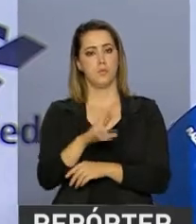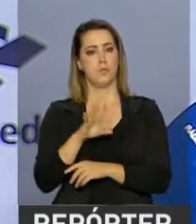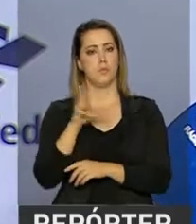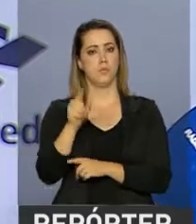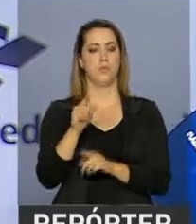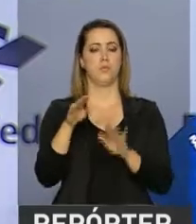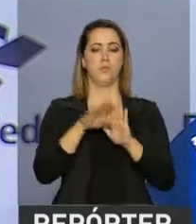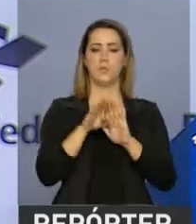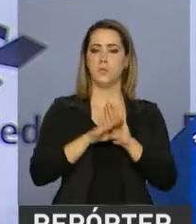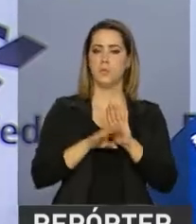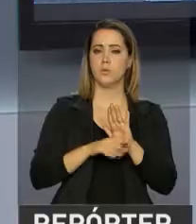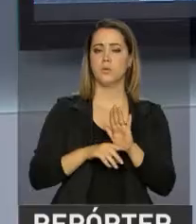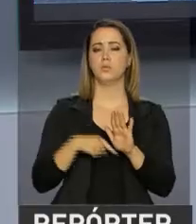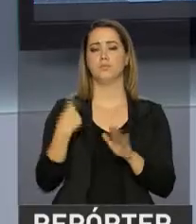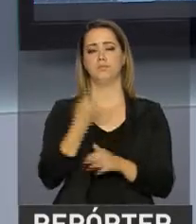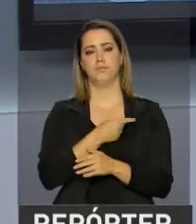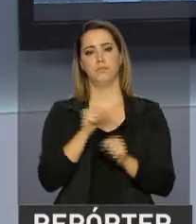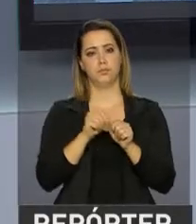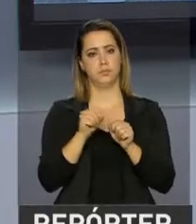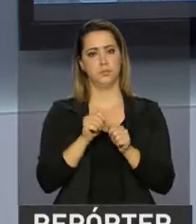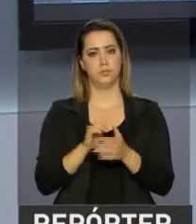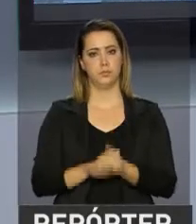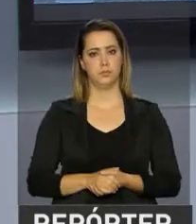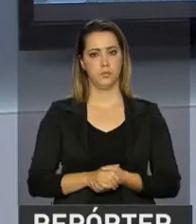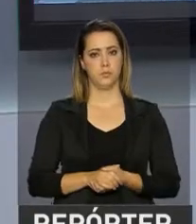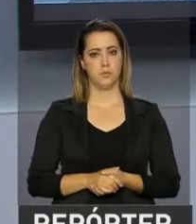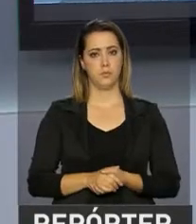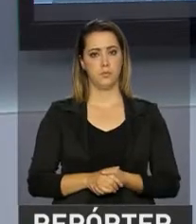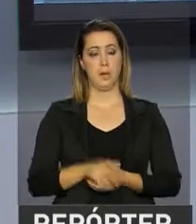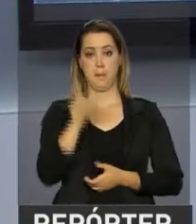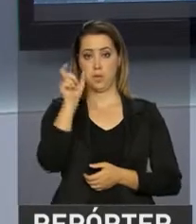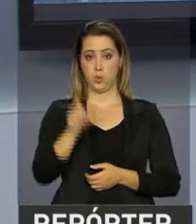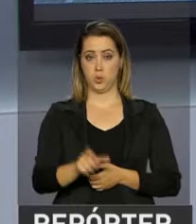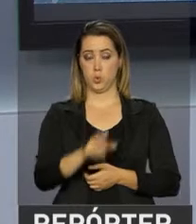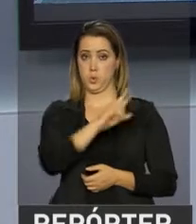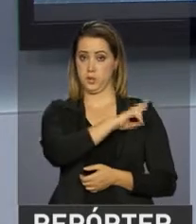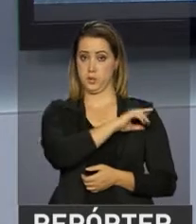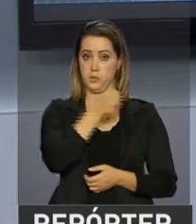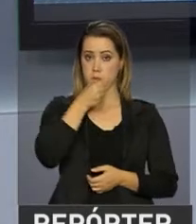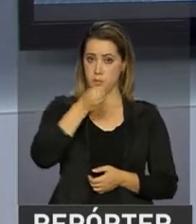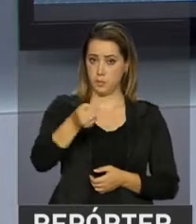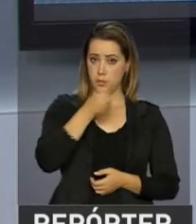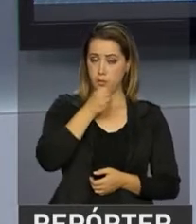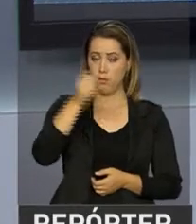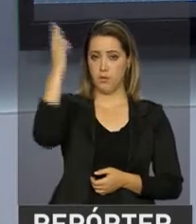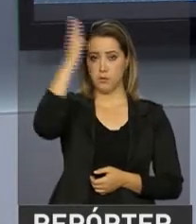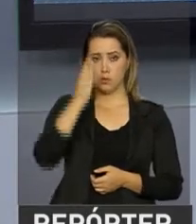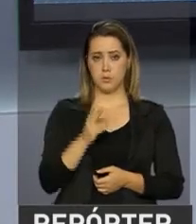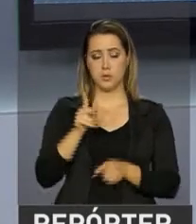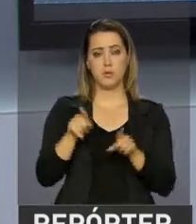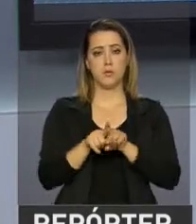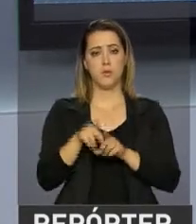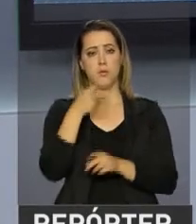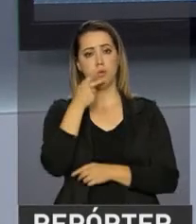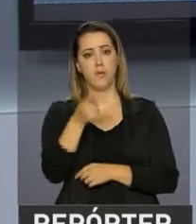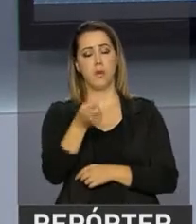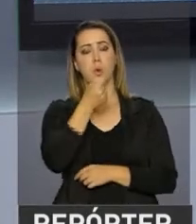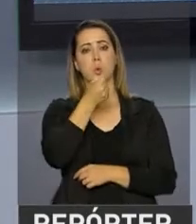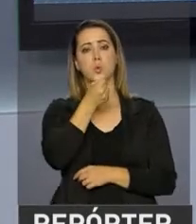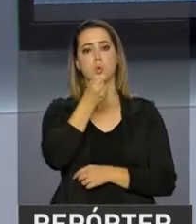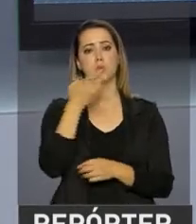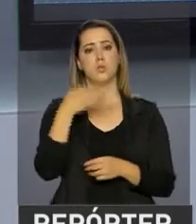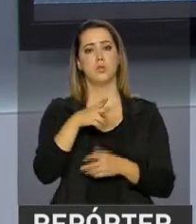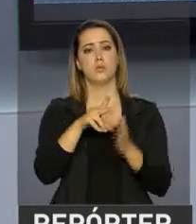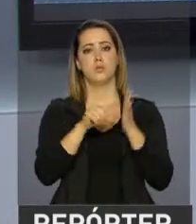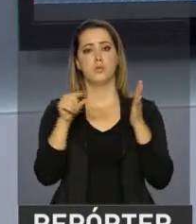todos os meninos que foram adotados e agora pouco porta voz da presidência da república alexandre para a bola falou com jornalistas no palácio do